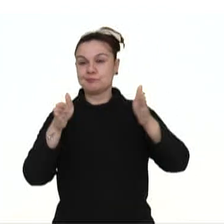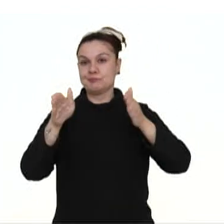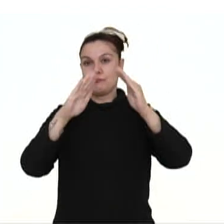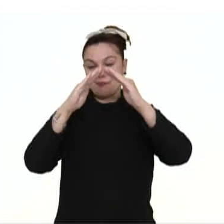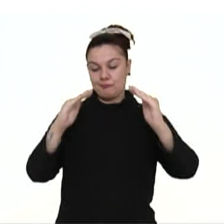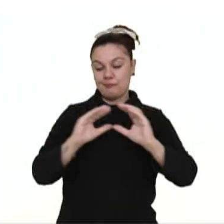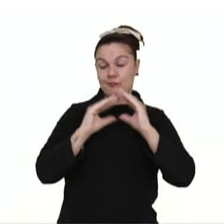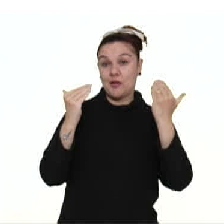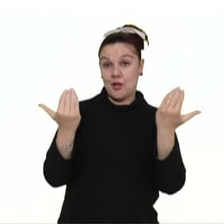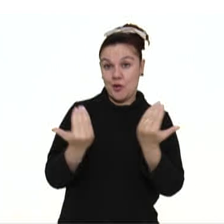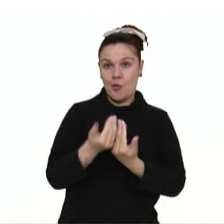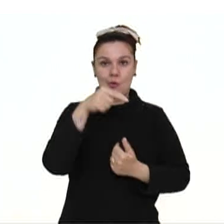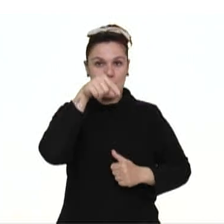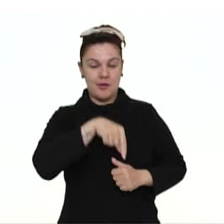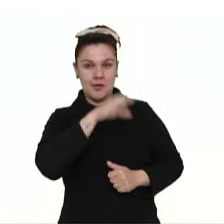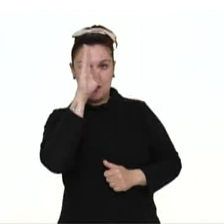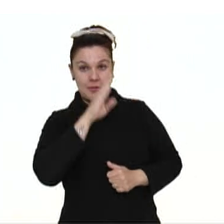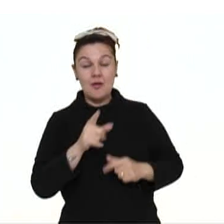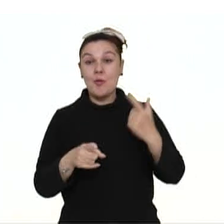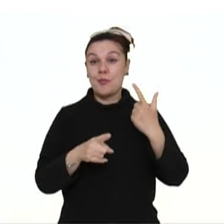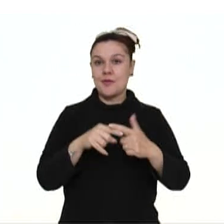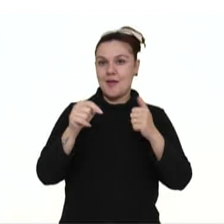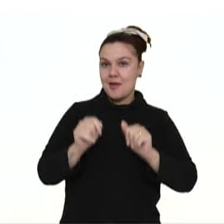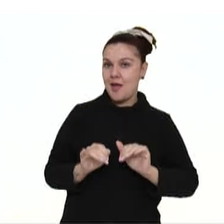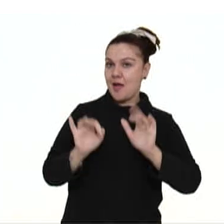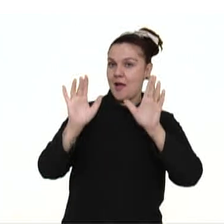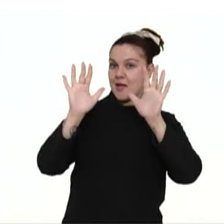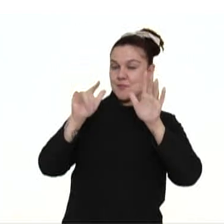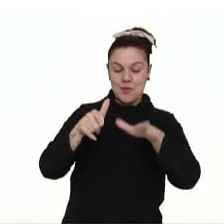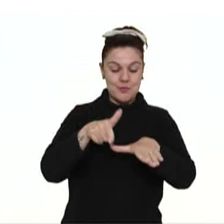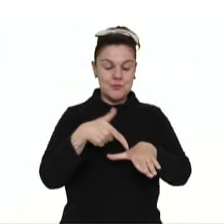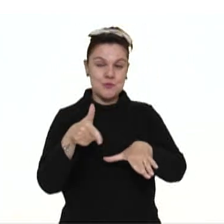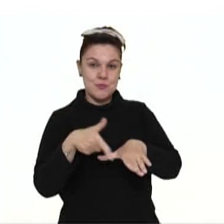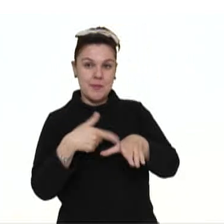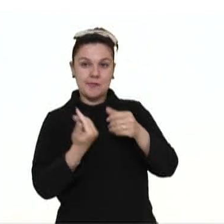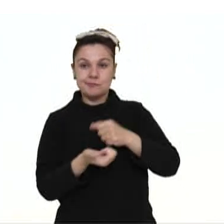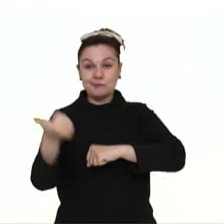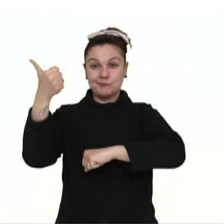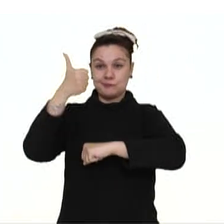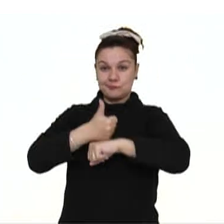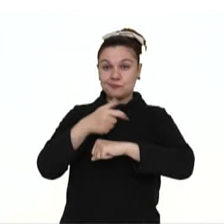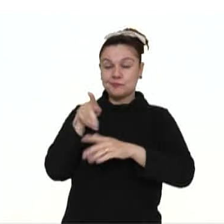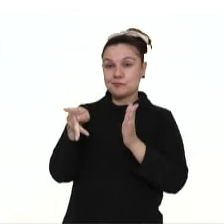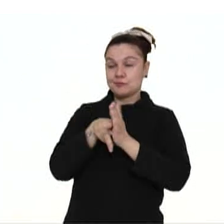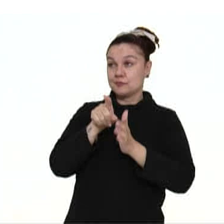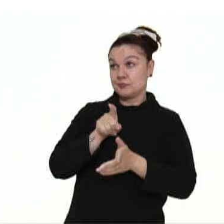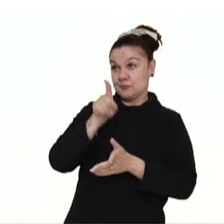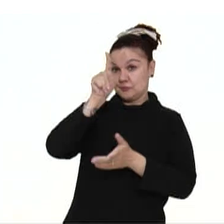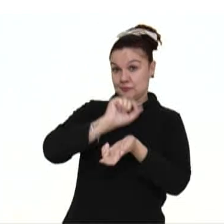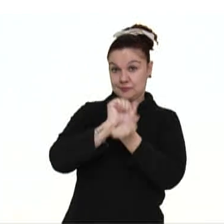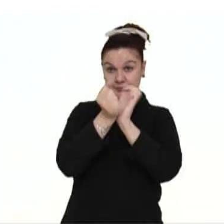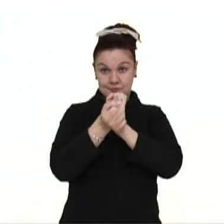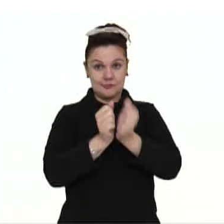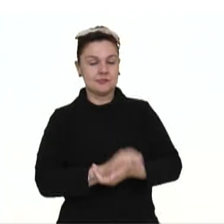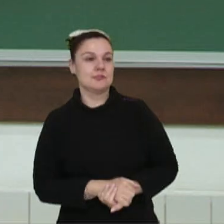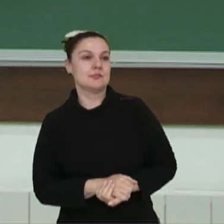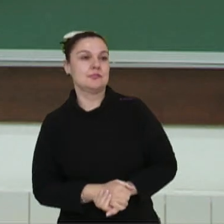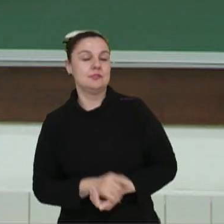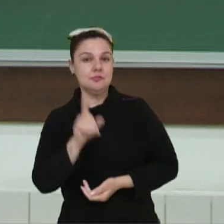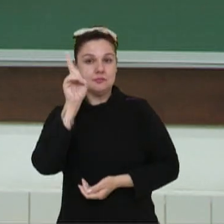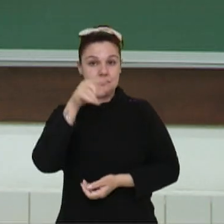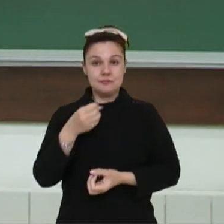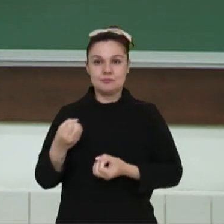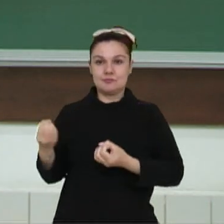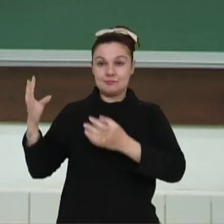colonial, considerado as mãos e os pés dos senhores de engenho. Então,